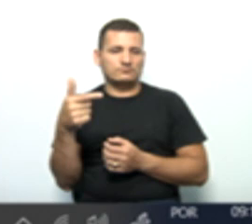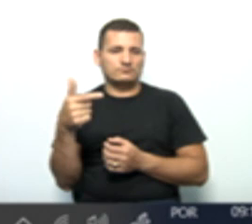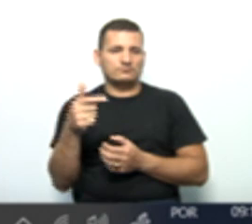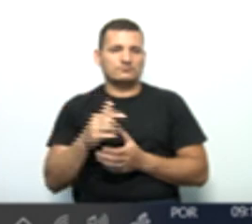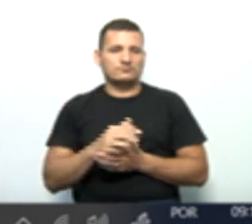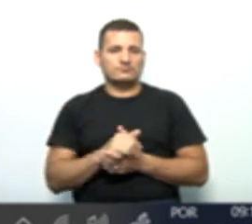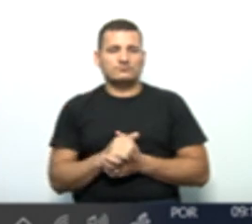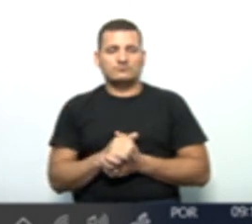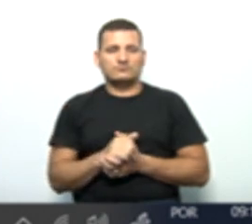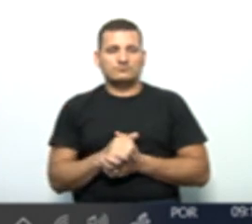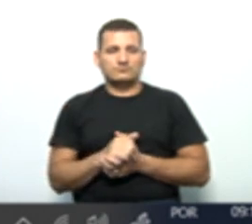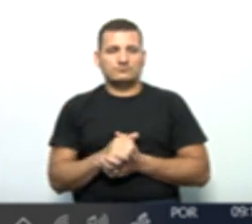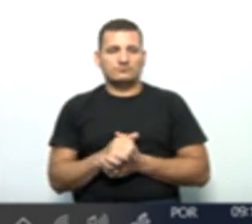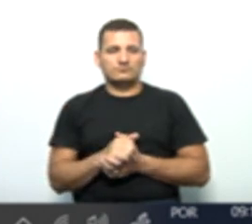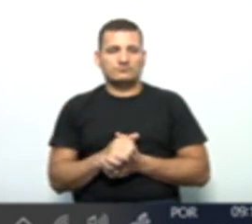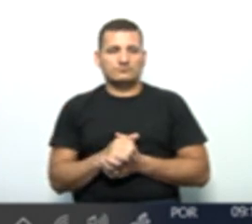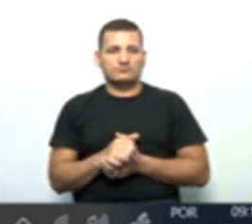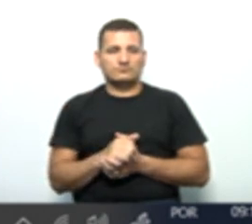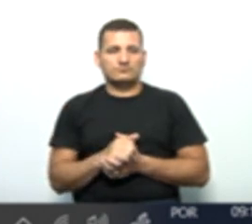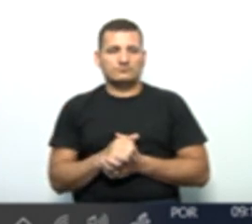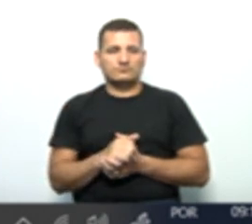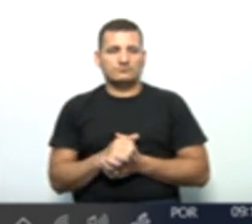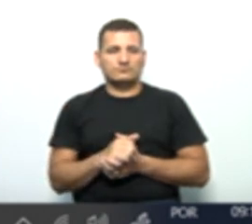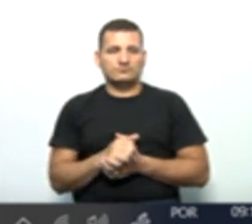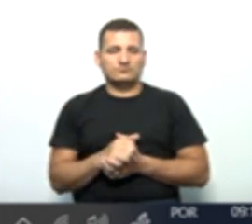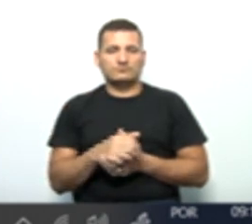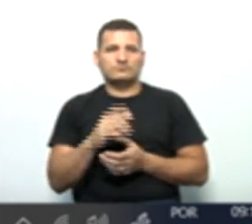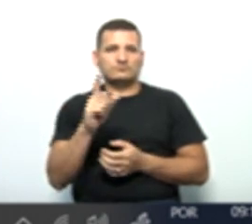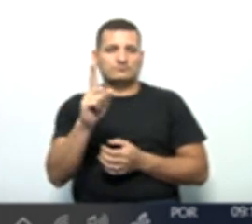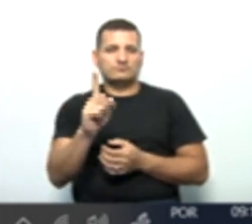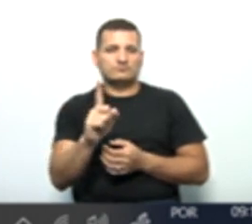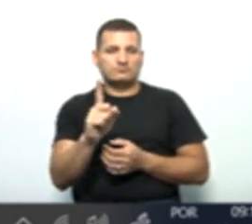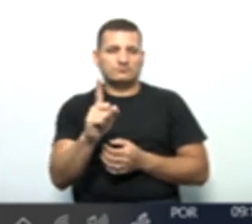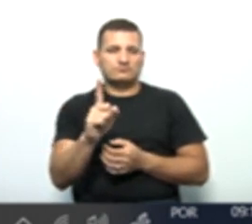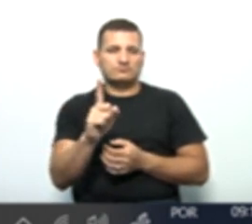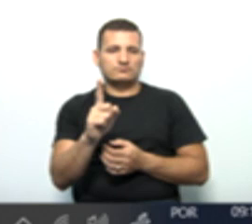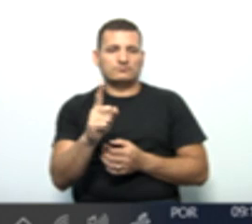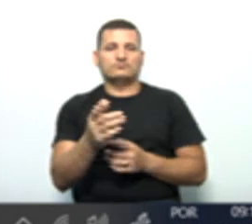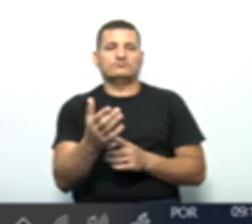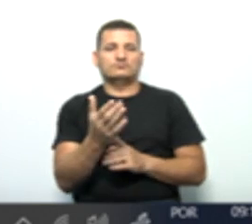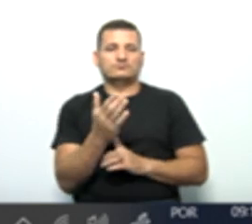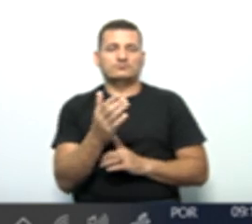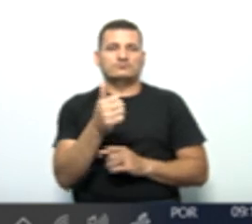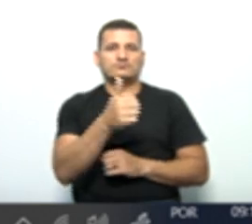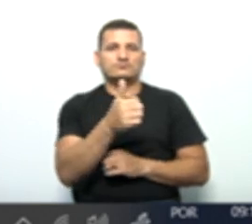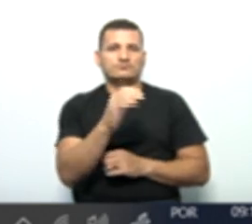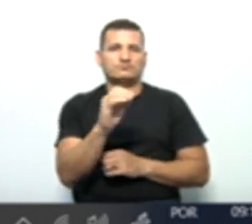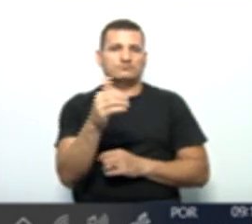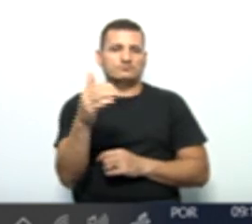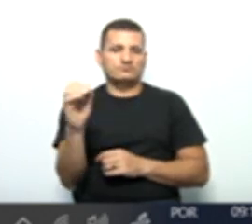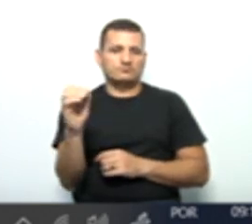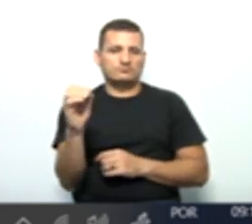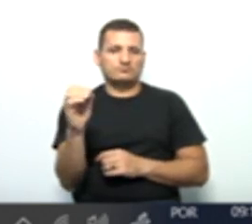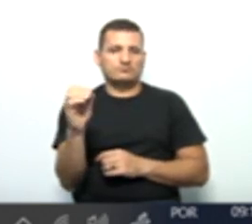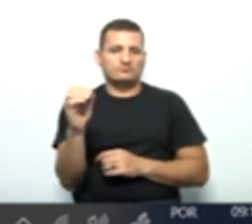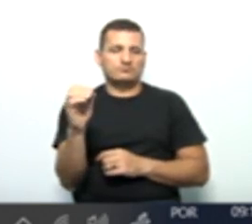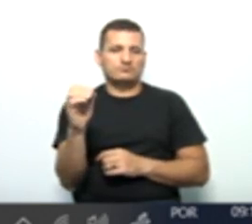vou vir aqui e coloco o 1. Ele vai mostrar a outra posição, posição